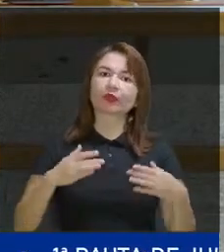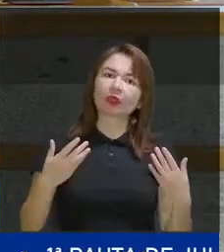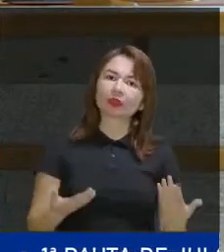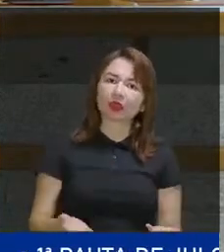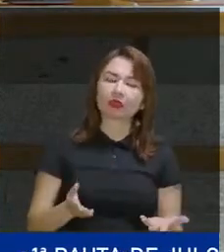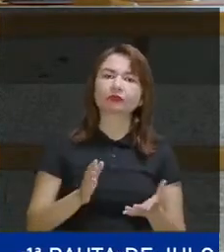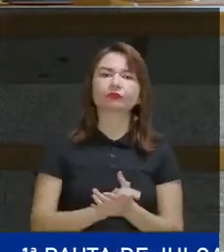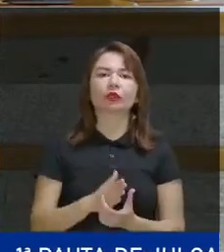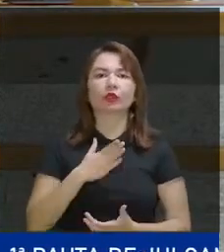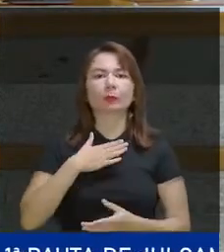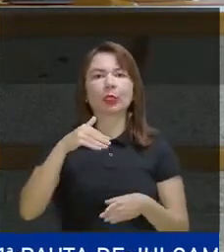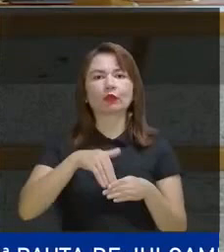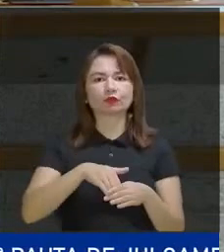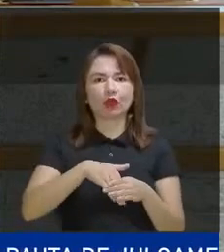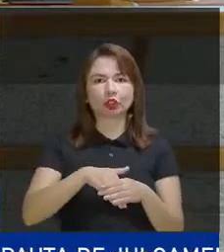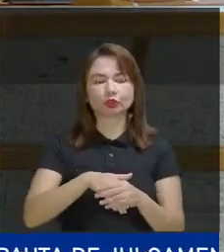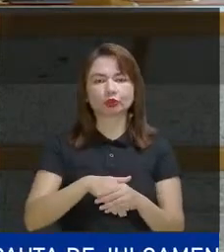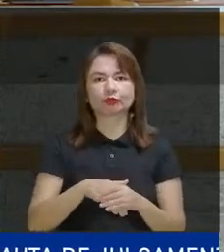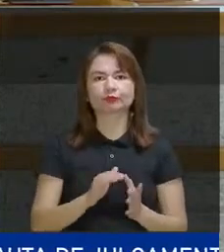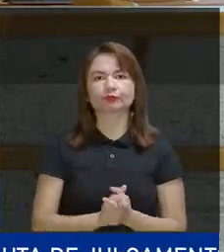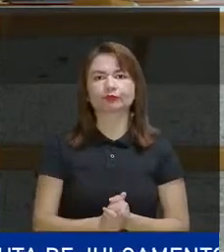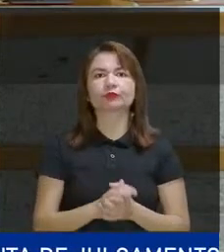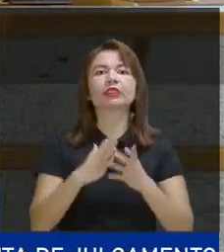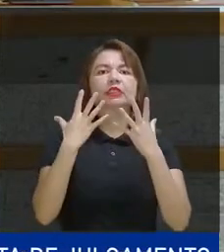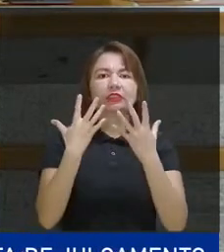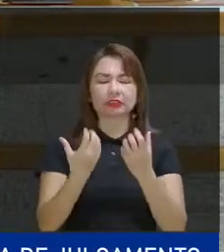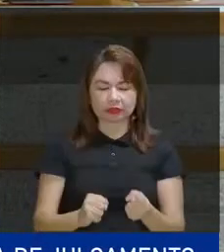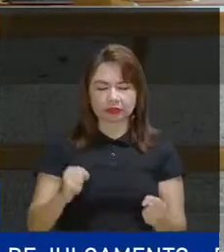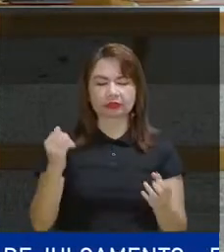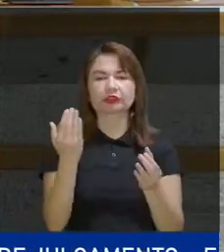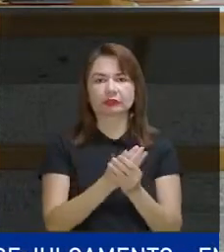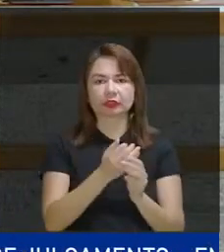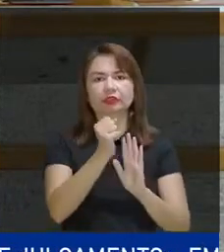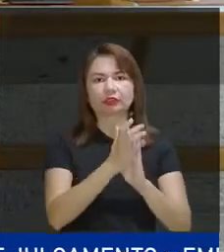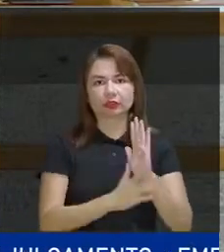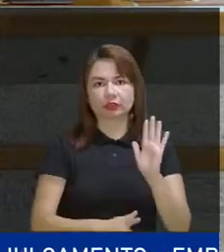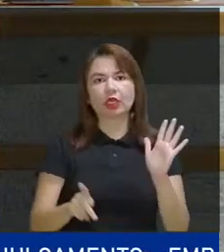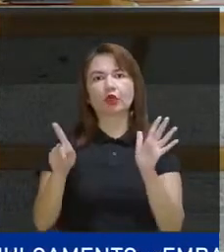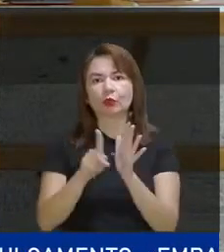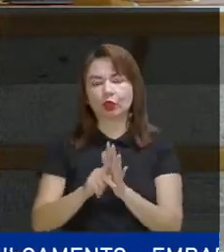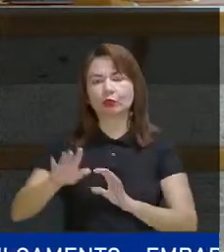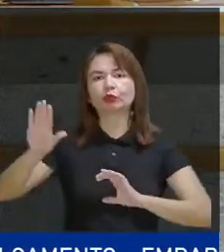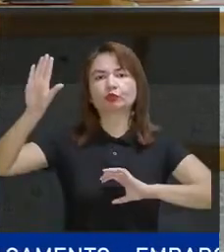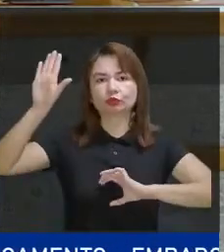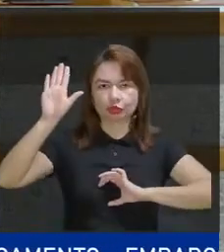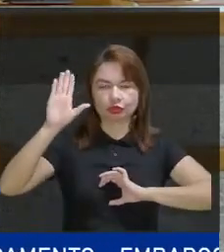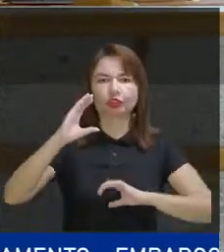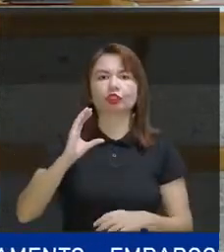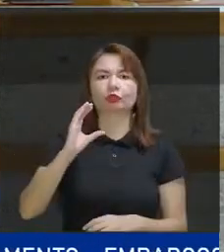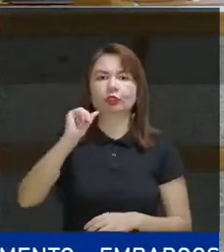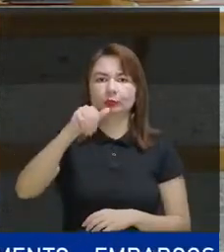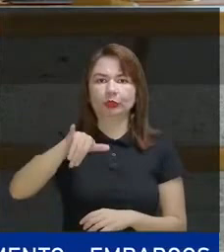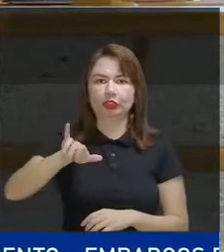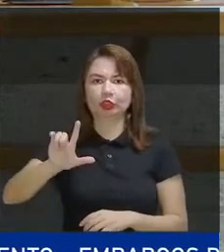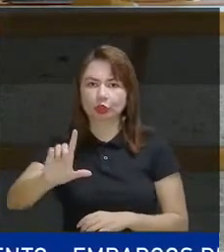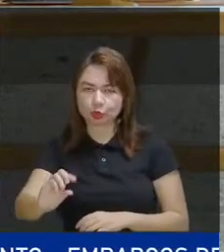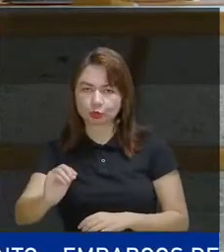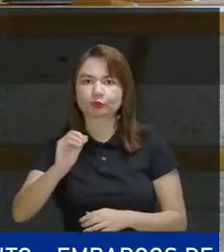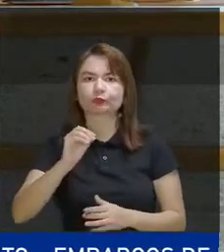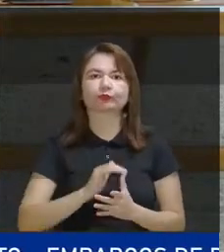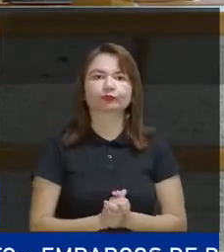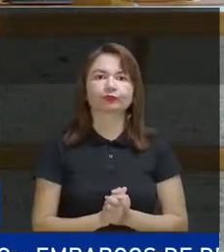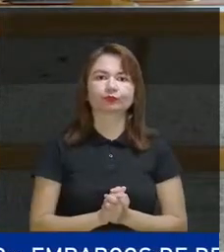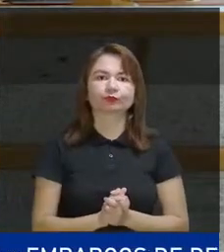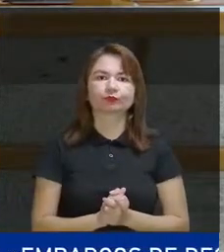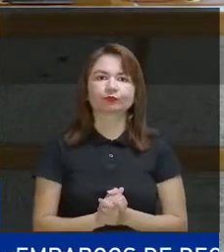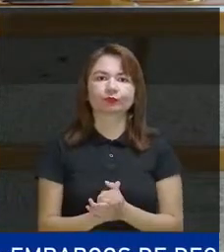contexto, meu voto é acolher os embargos opostos pelo candidato Carlos Camilo Góes Capiberibe para